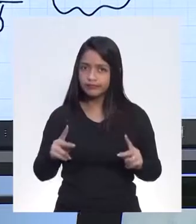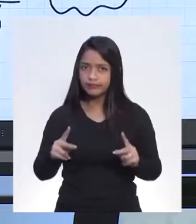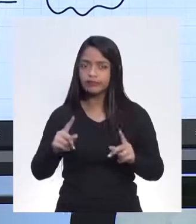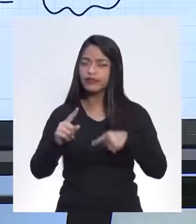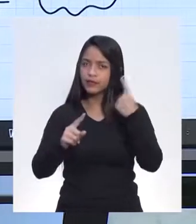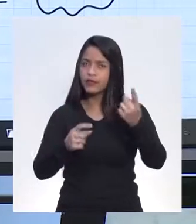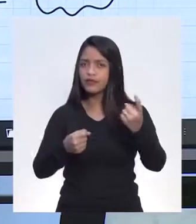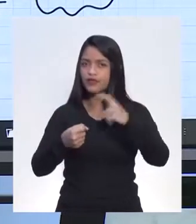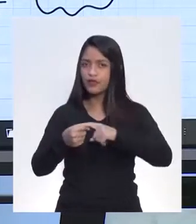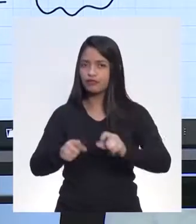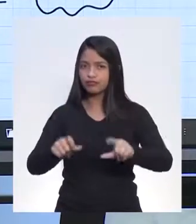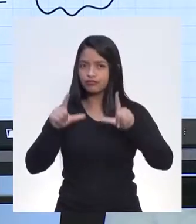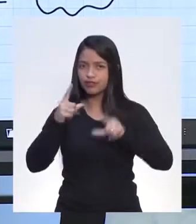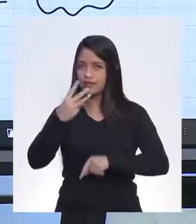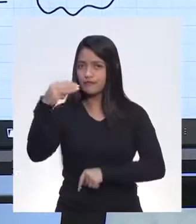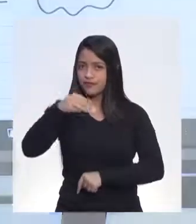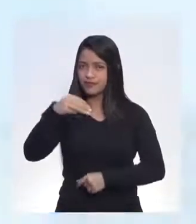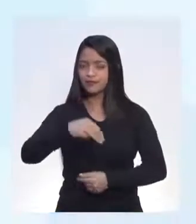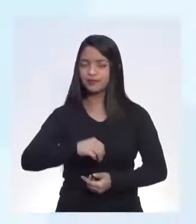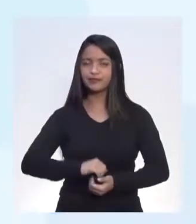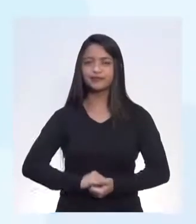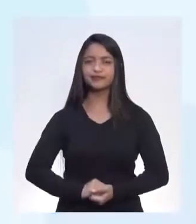gente já retorna 3 minutinhos.